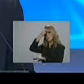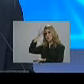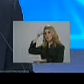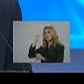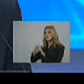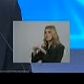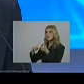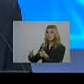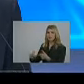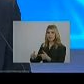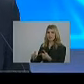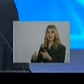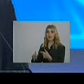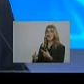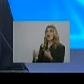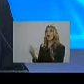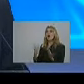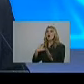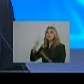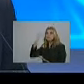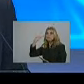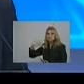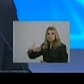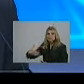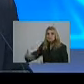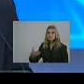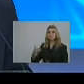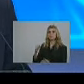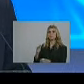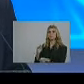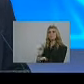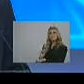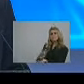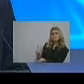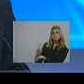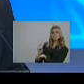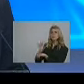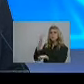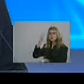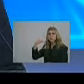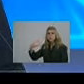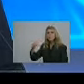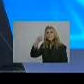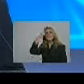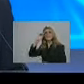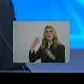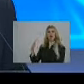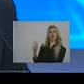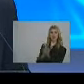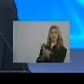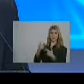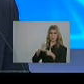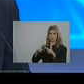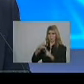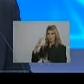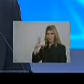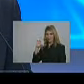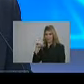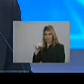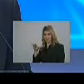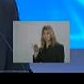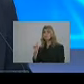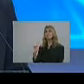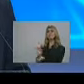Nós vamos atuar na rotina, no patrulhamento preventivo, evitar que o crime aconteça, com a Guarda Municipal